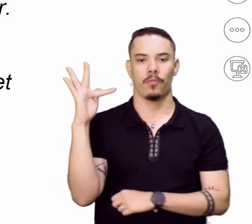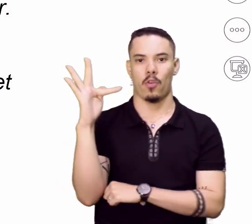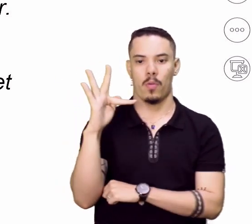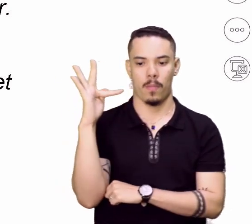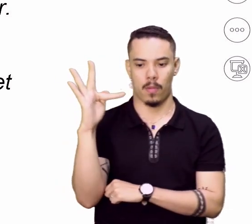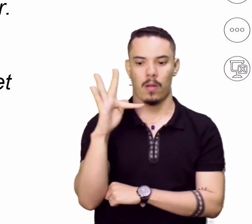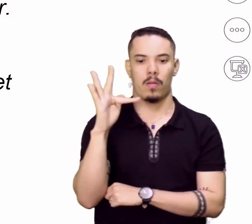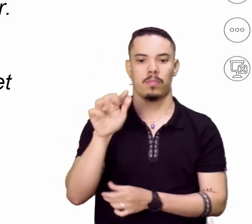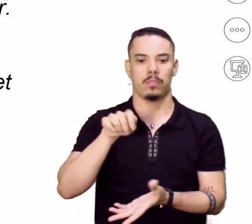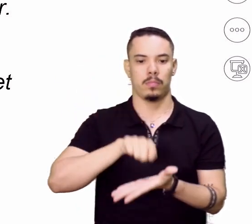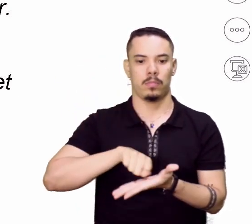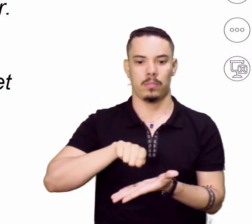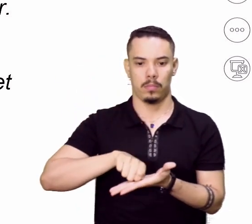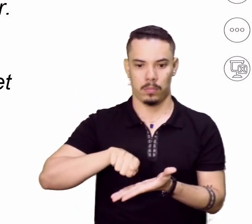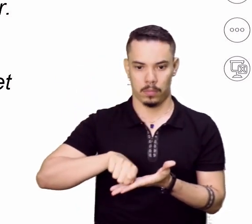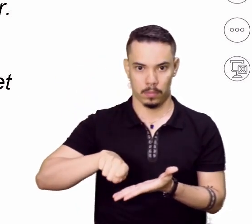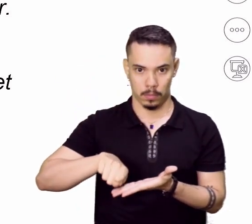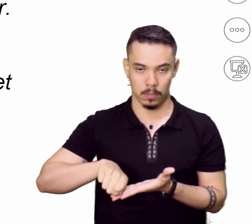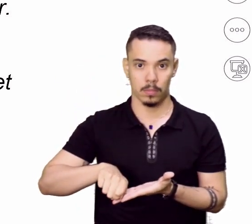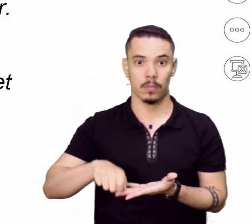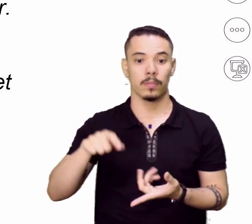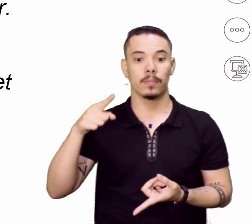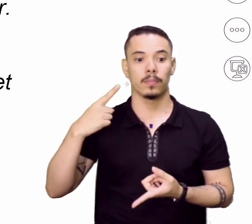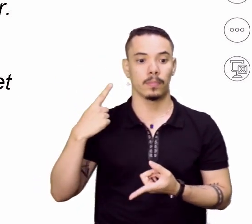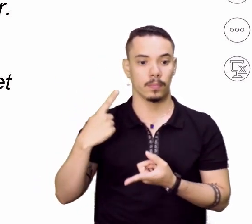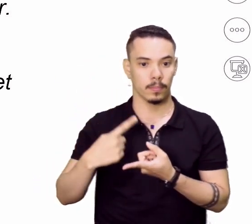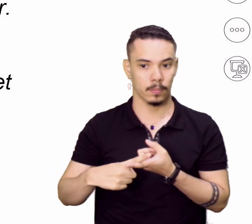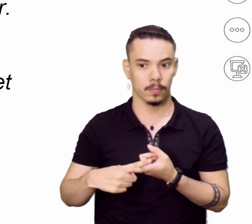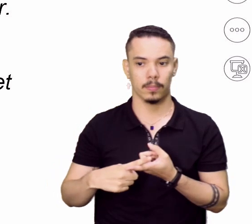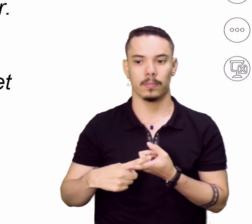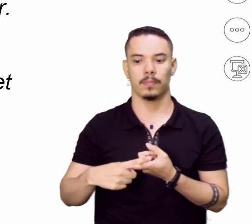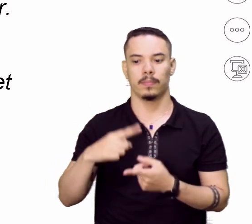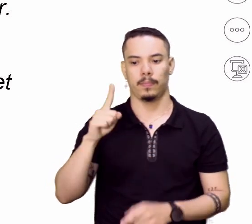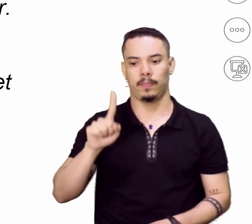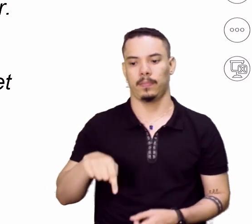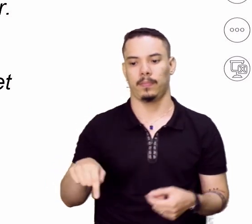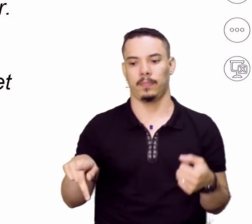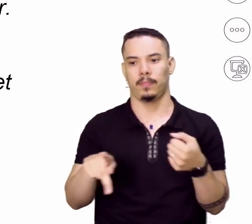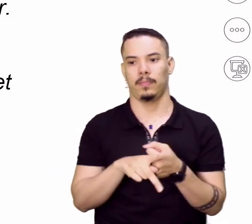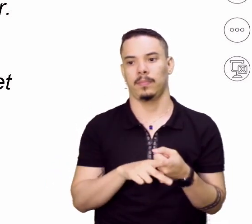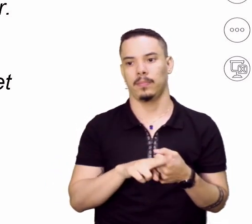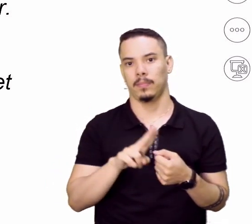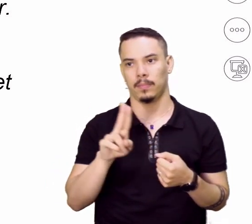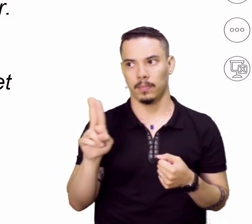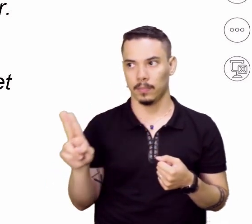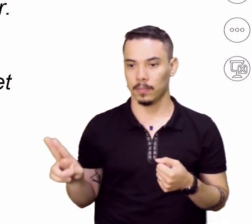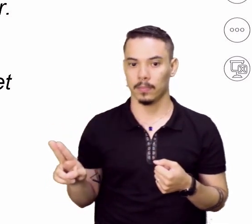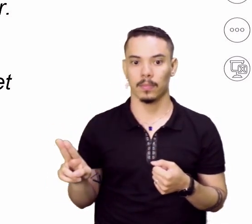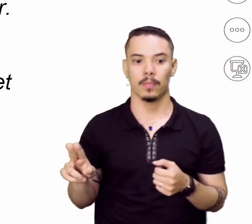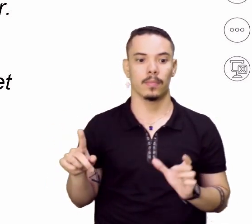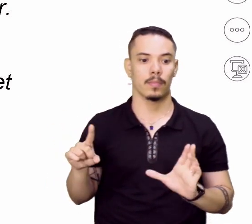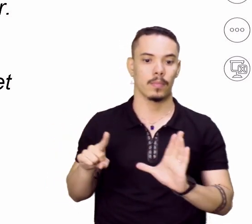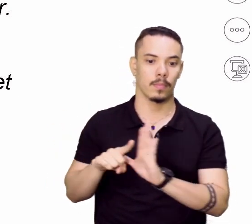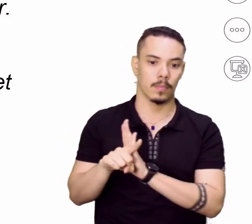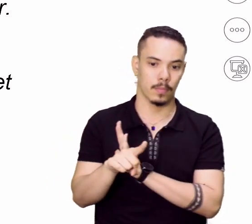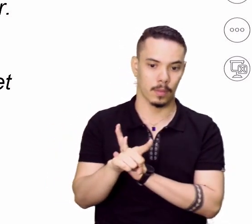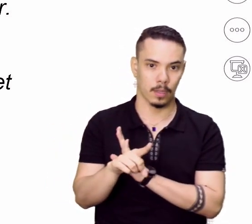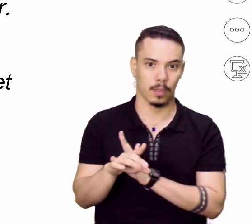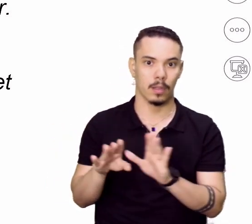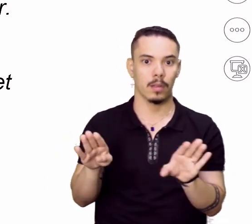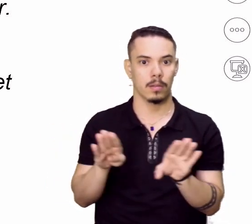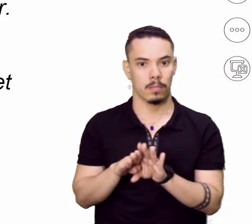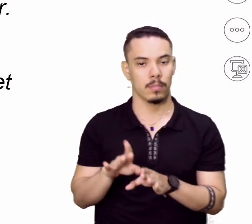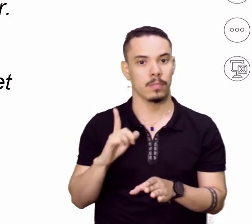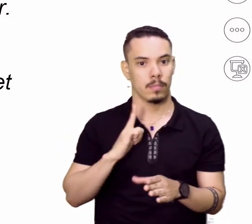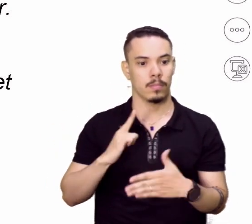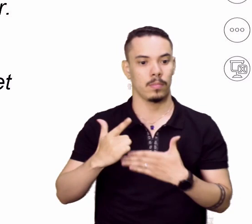linguagem formal, porque realmente é, inclusive, um pronome relativo, um pronome interrogativo também, ele também tem